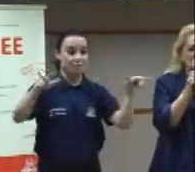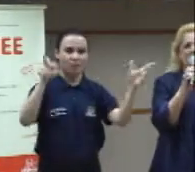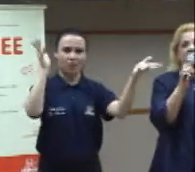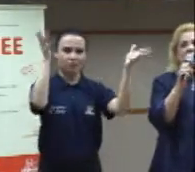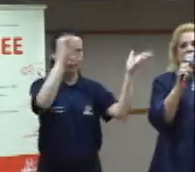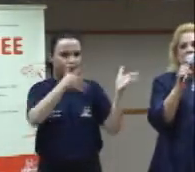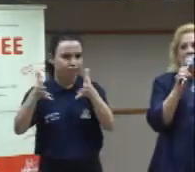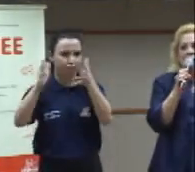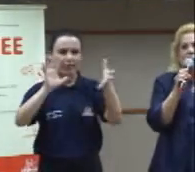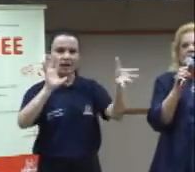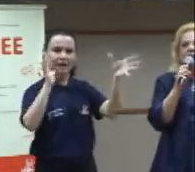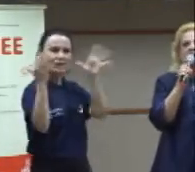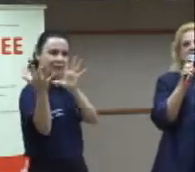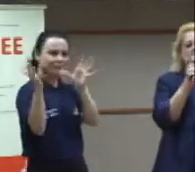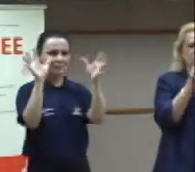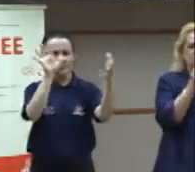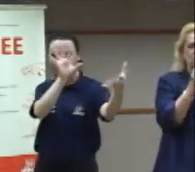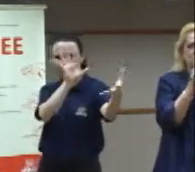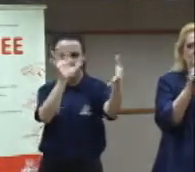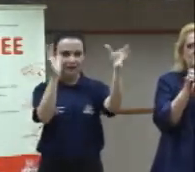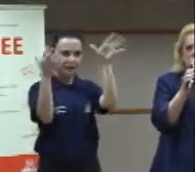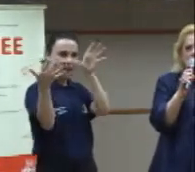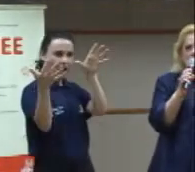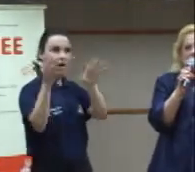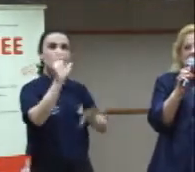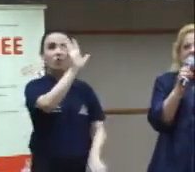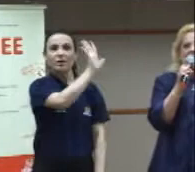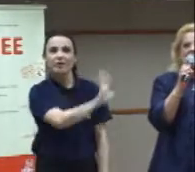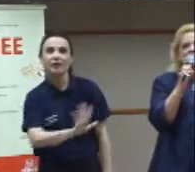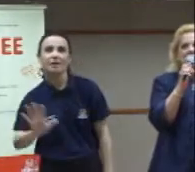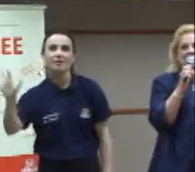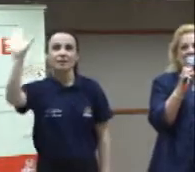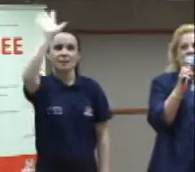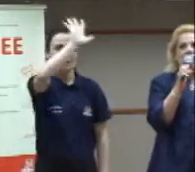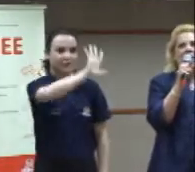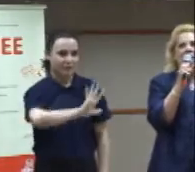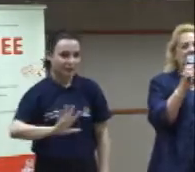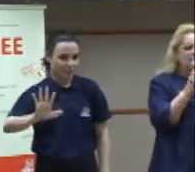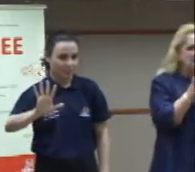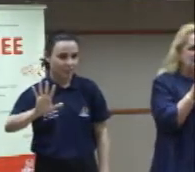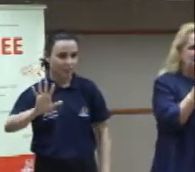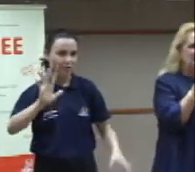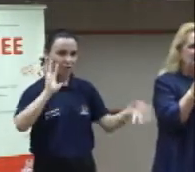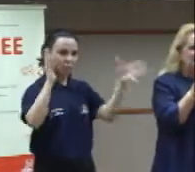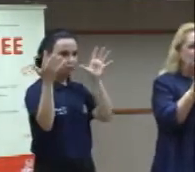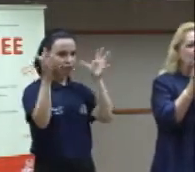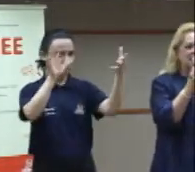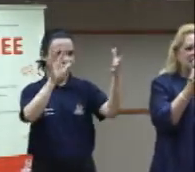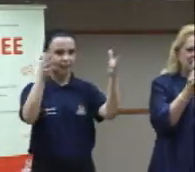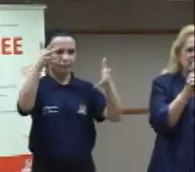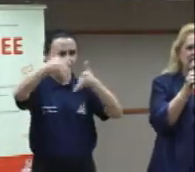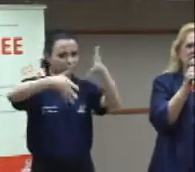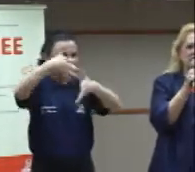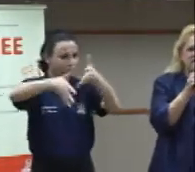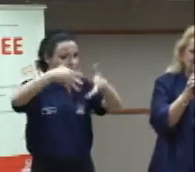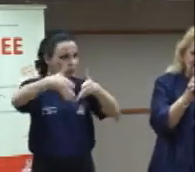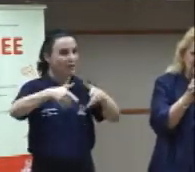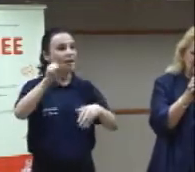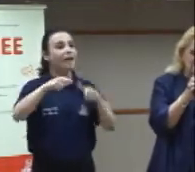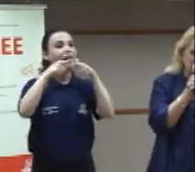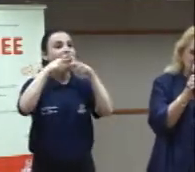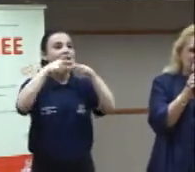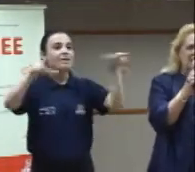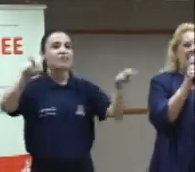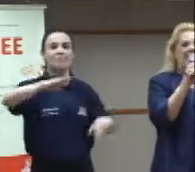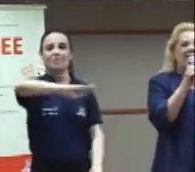espacial, visual, tridimensional, motora, que no Brasil é Libras, Língua Brasileira de